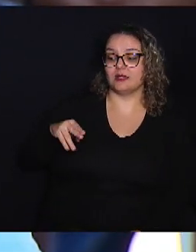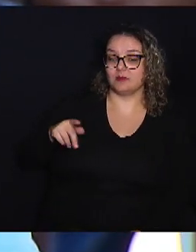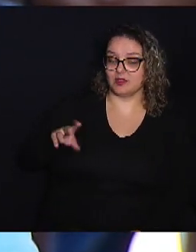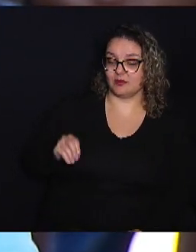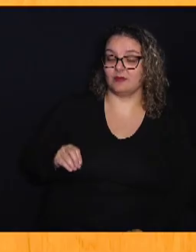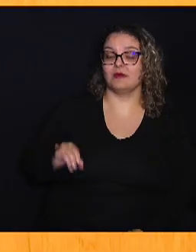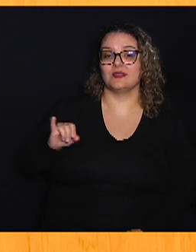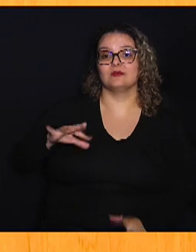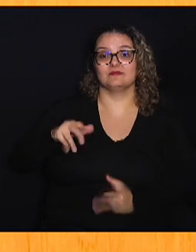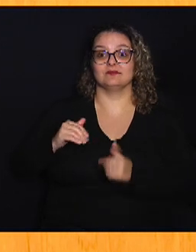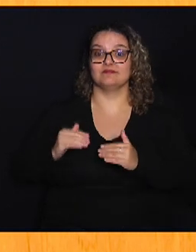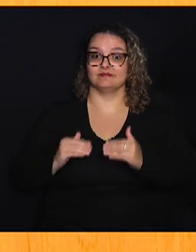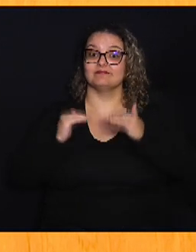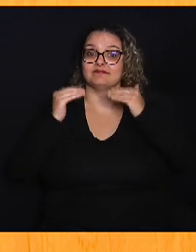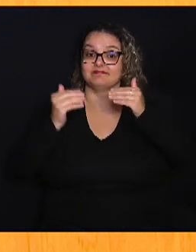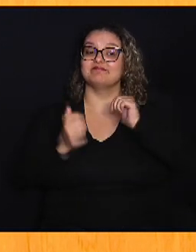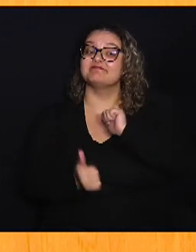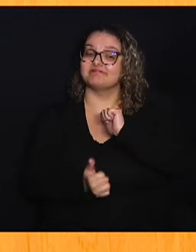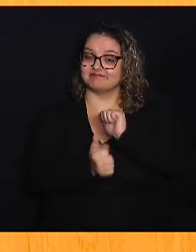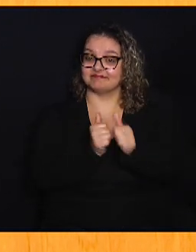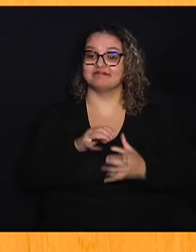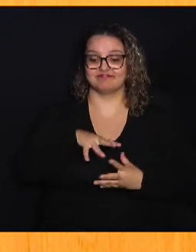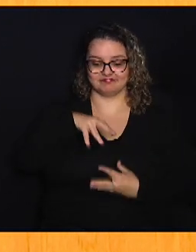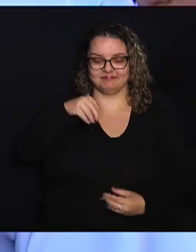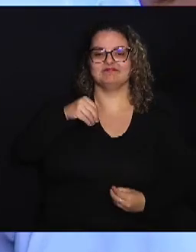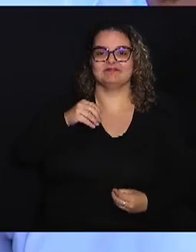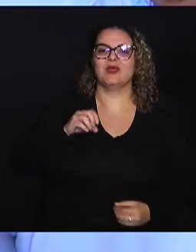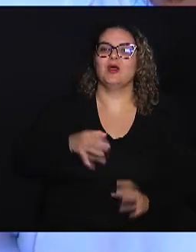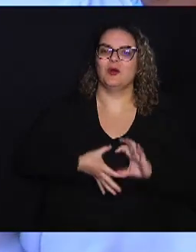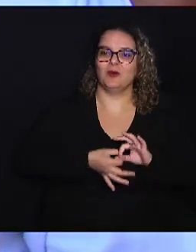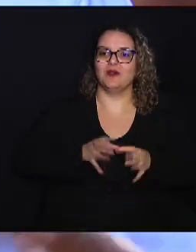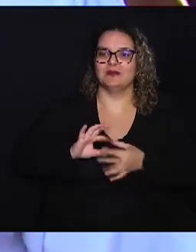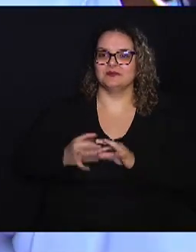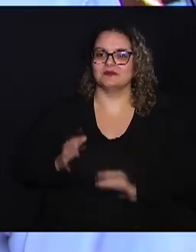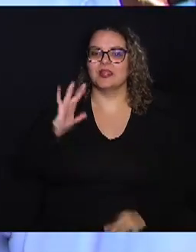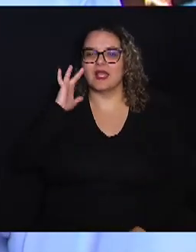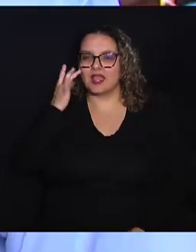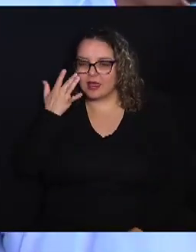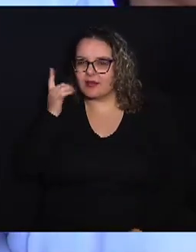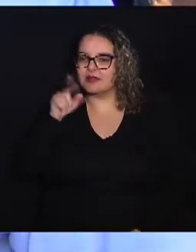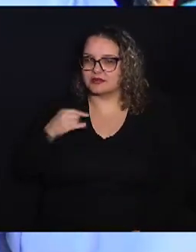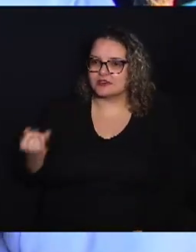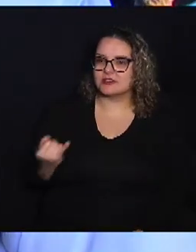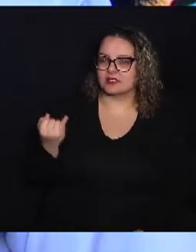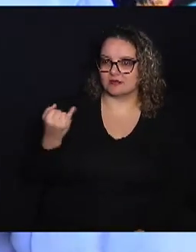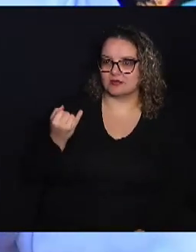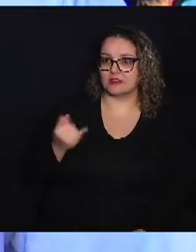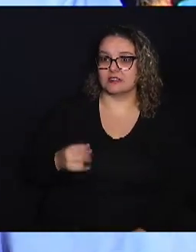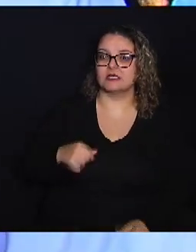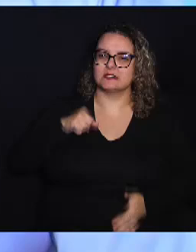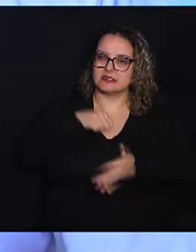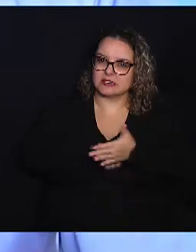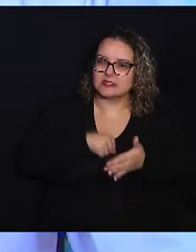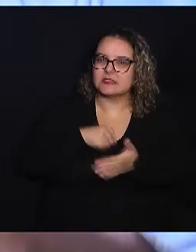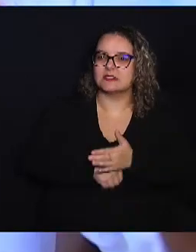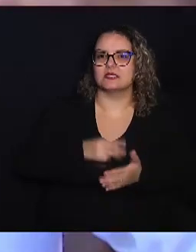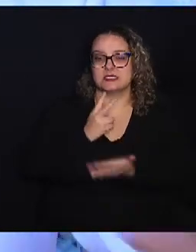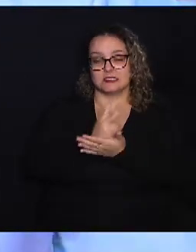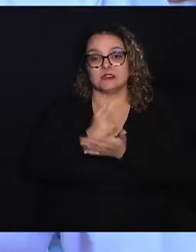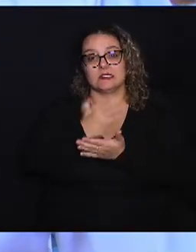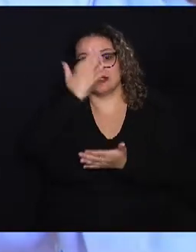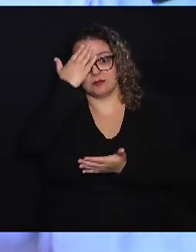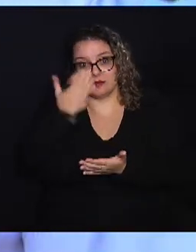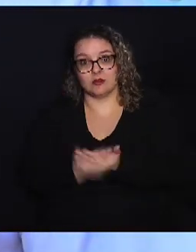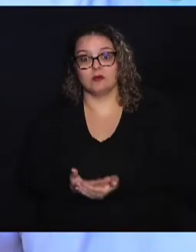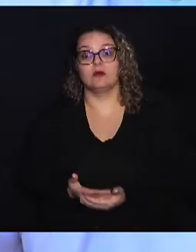enaltecendo o grau de esportividade e espírito olímpico. Eu acho que é muito importante, né, essa perseverança, né, sempre acreditando que o